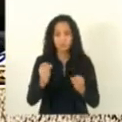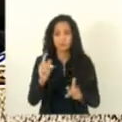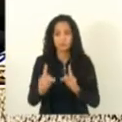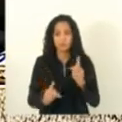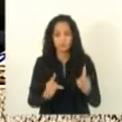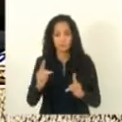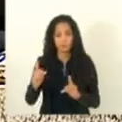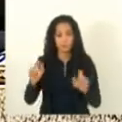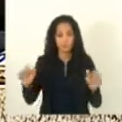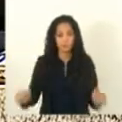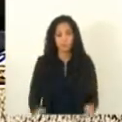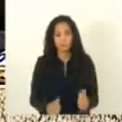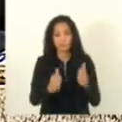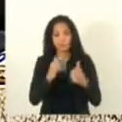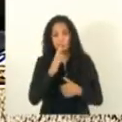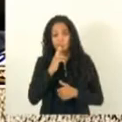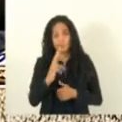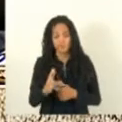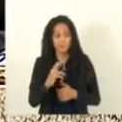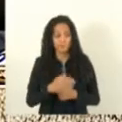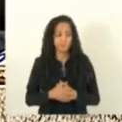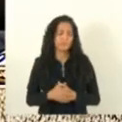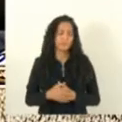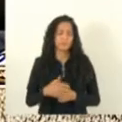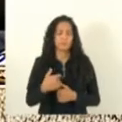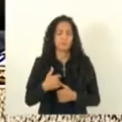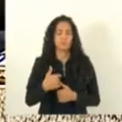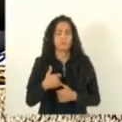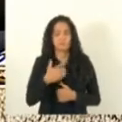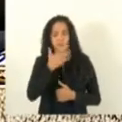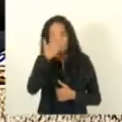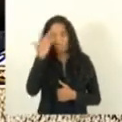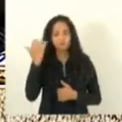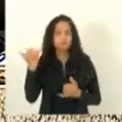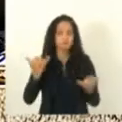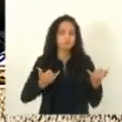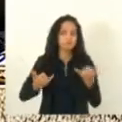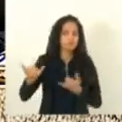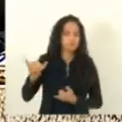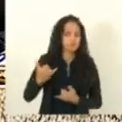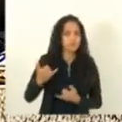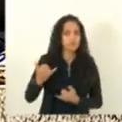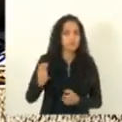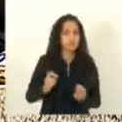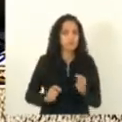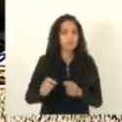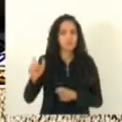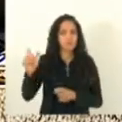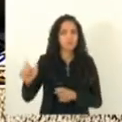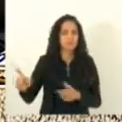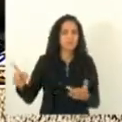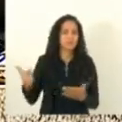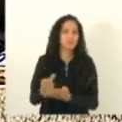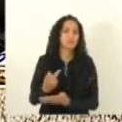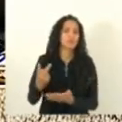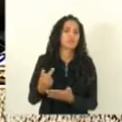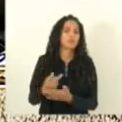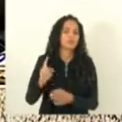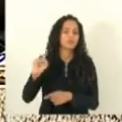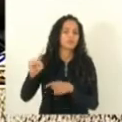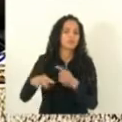buscando melhores resultados. Eu sempre ouvi dizer aqui que o errado custa muito